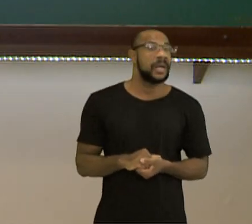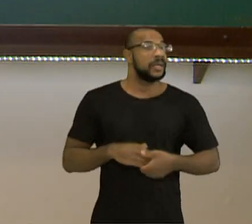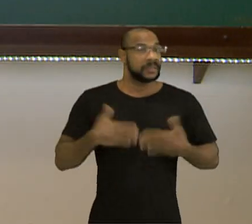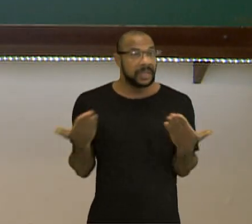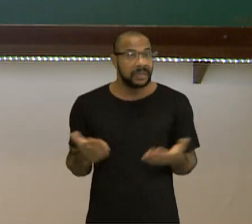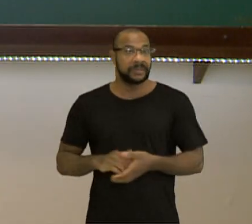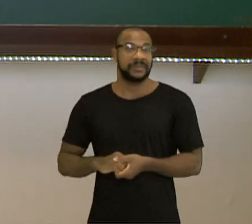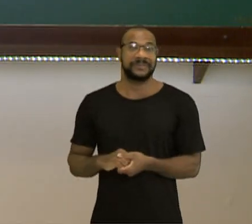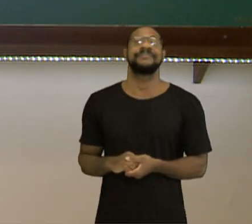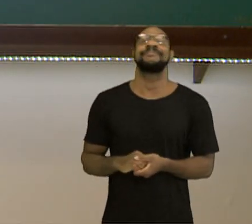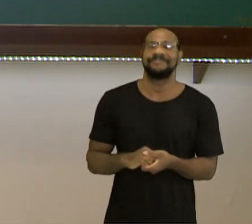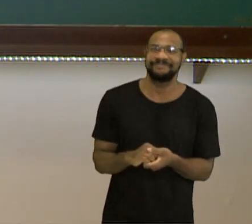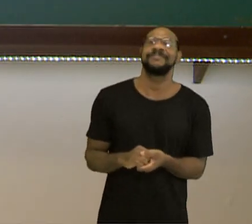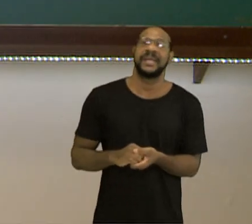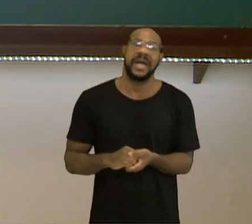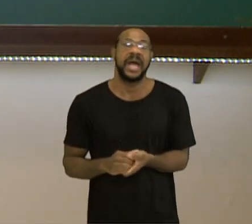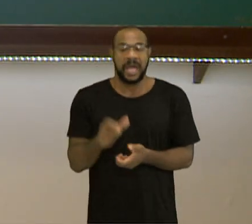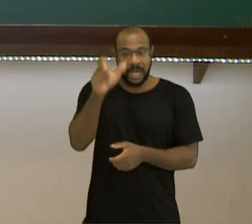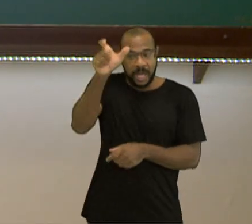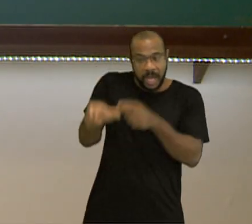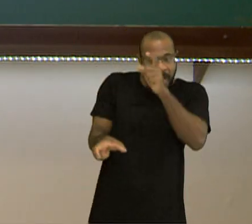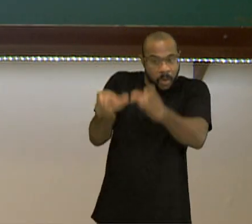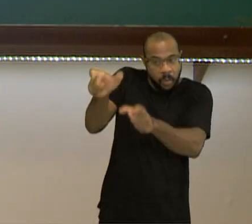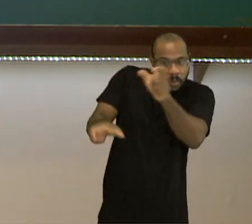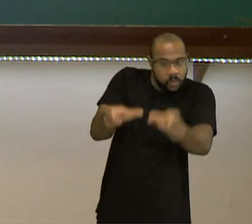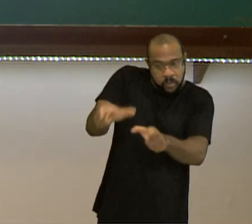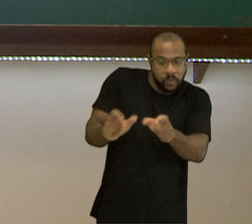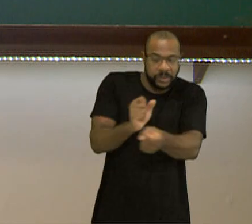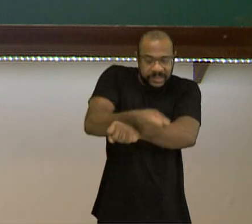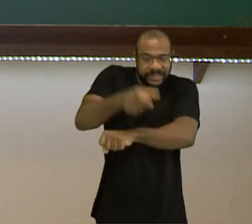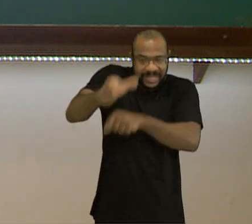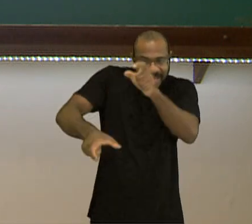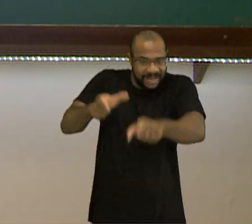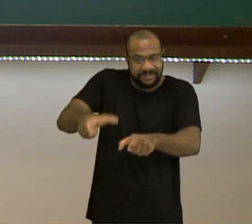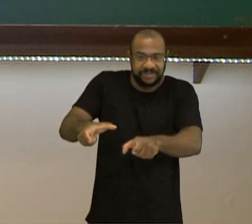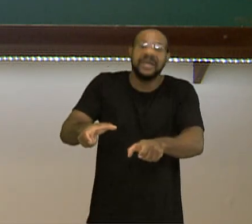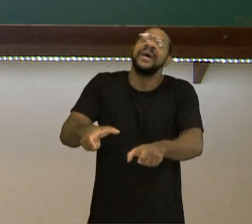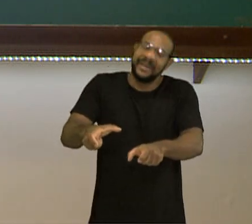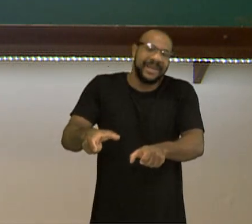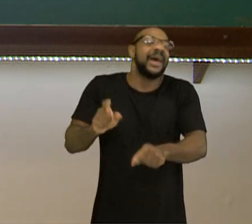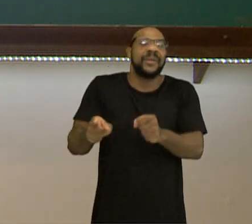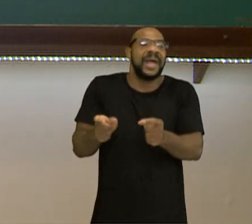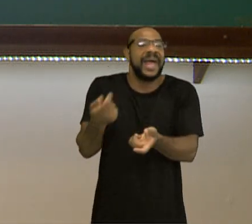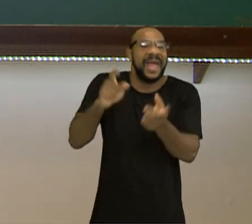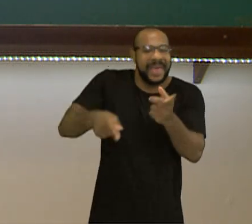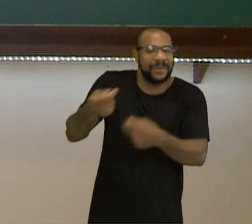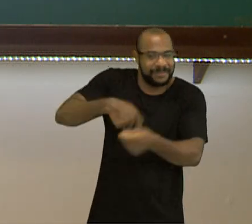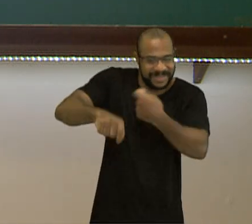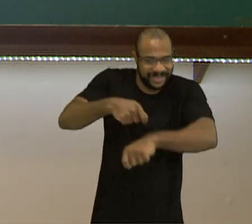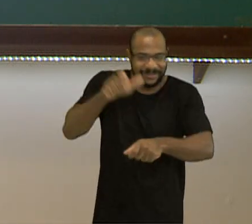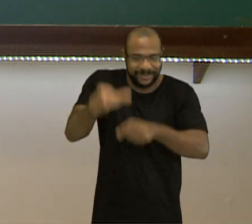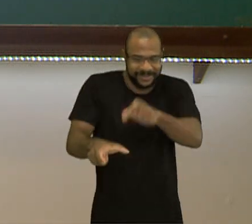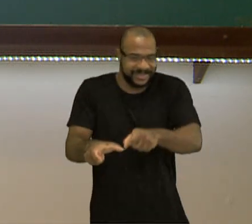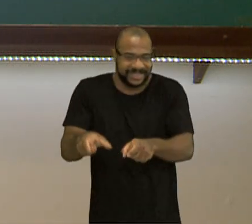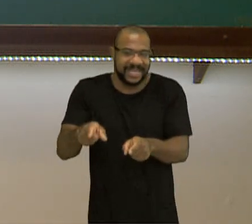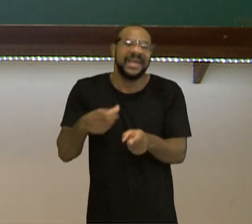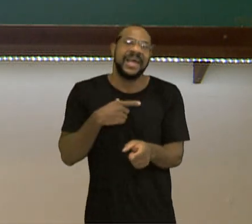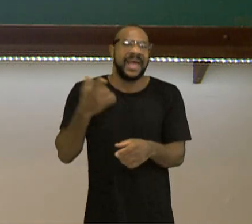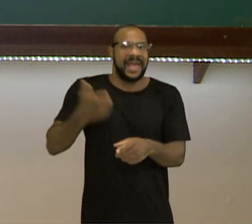eram considerados mercadorias, eles não eram considerados pelos portugueses como seres humanos, então eles